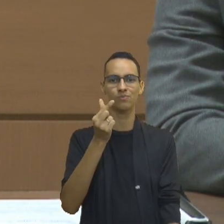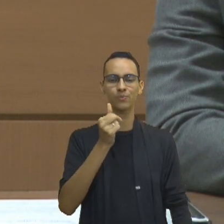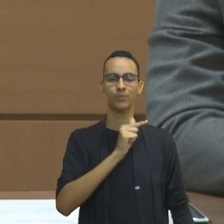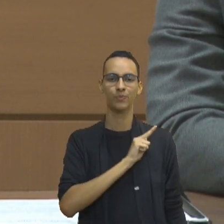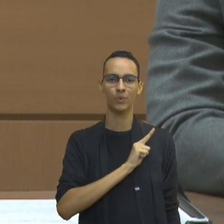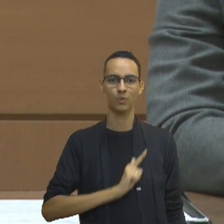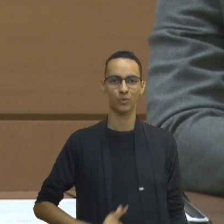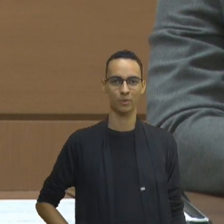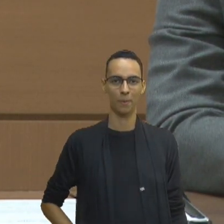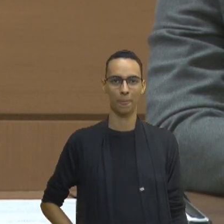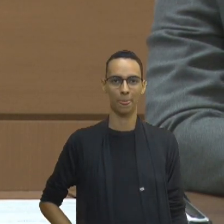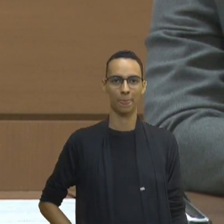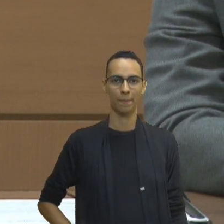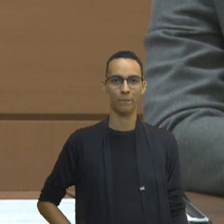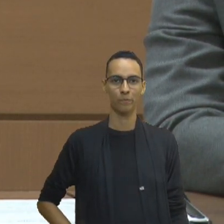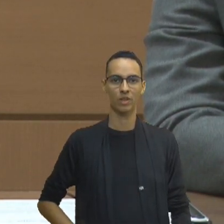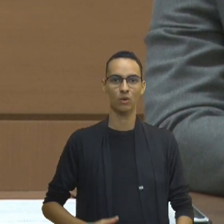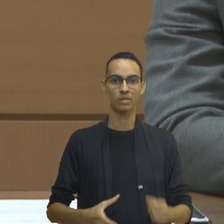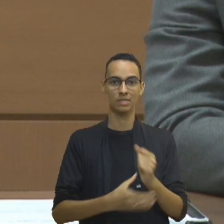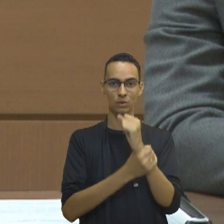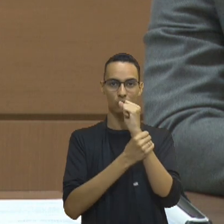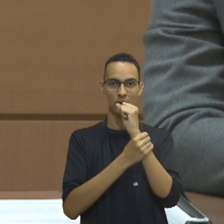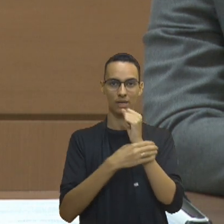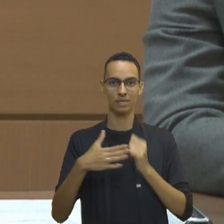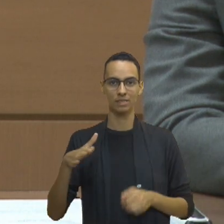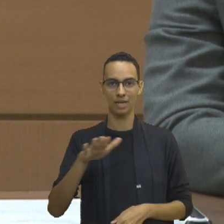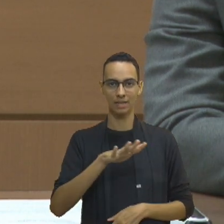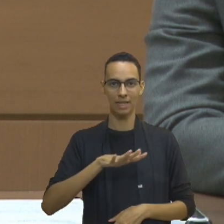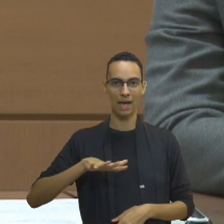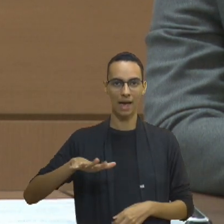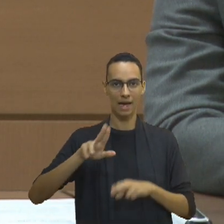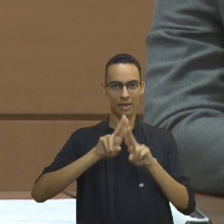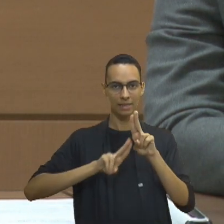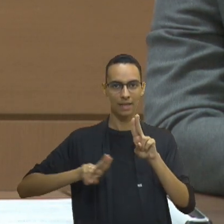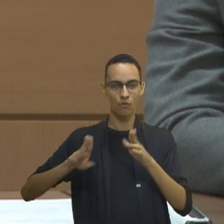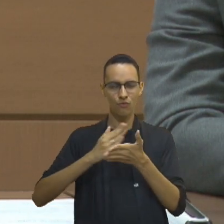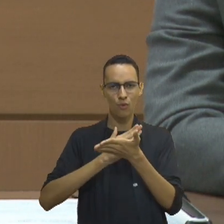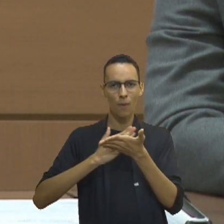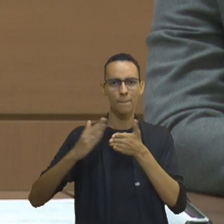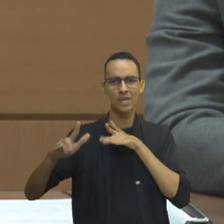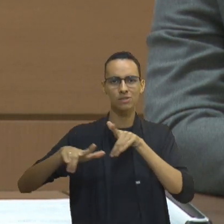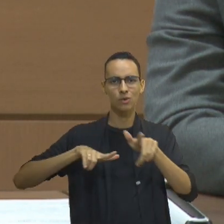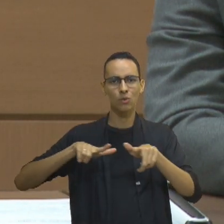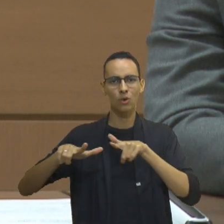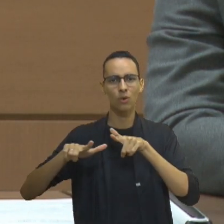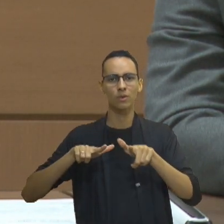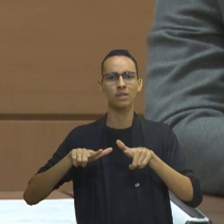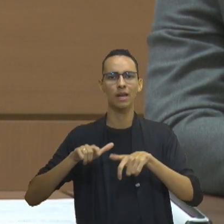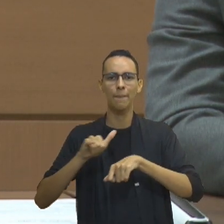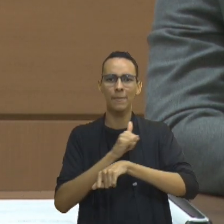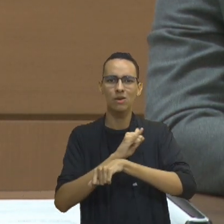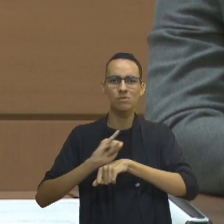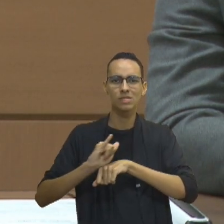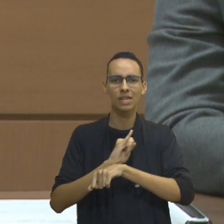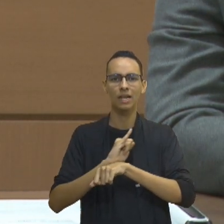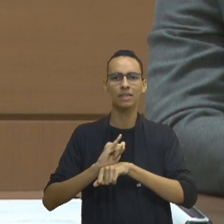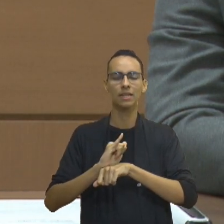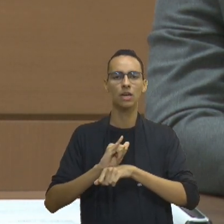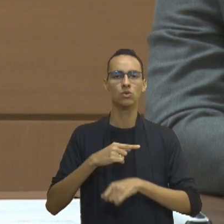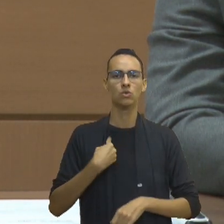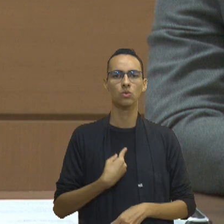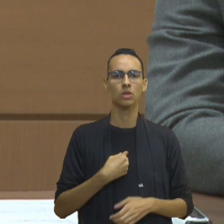A vigilância da UFO começa com o trabalho comprometido e estratégico da nossa equipe de